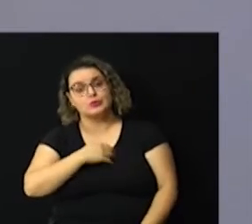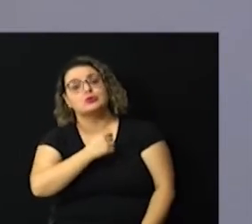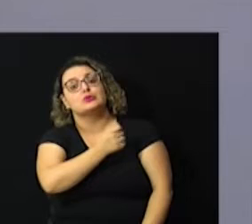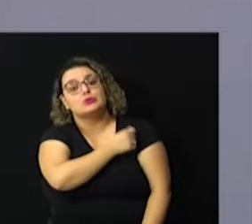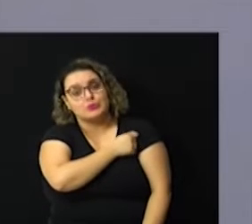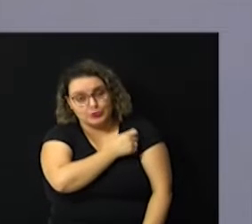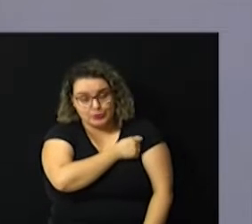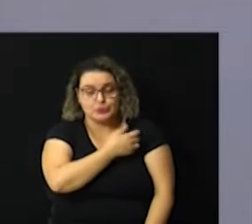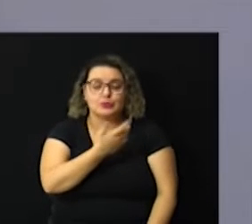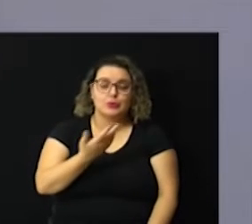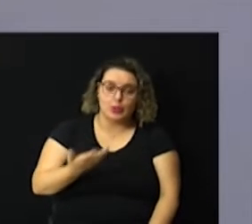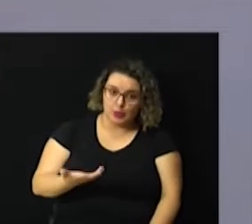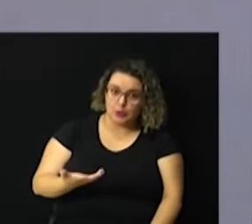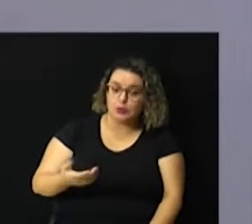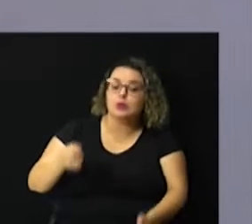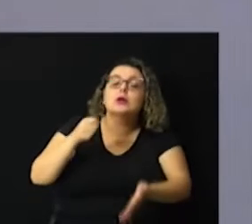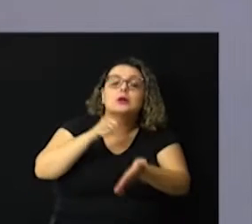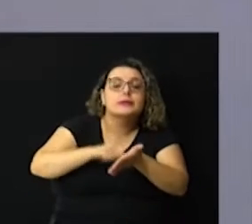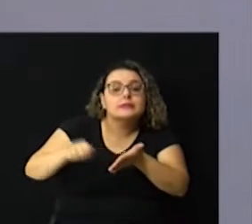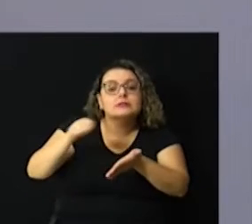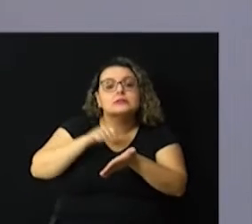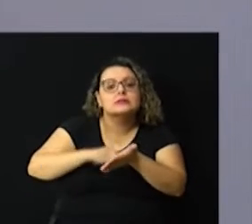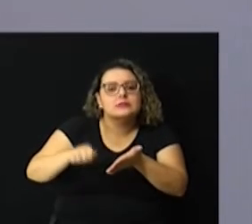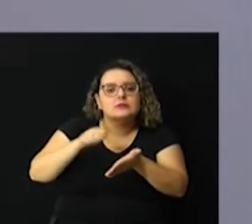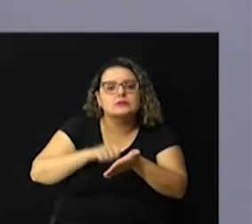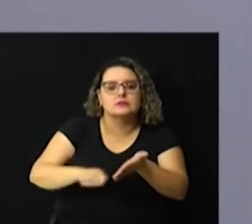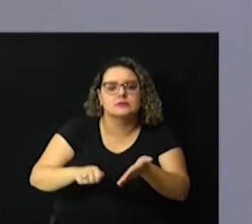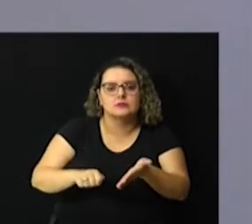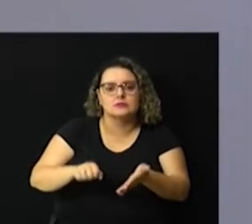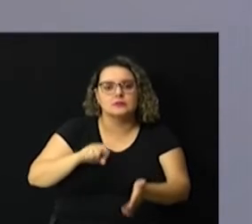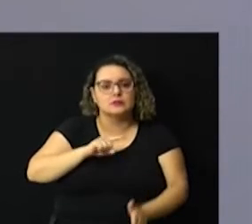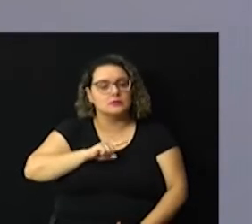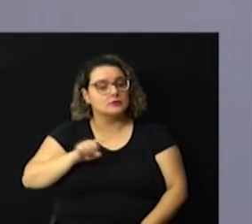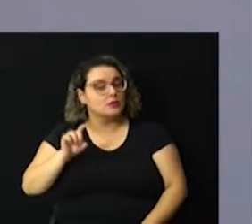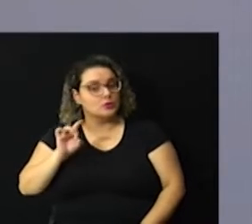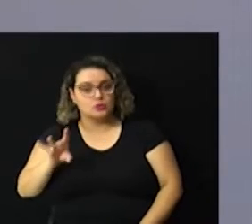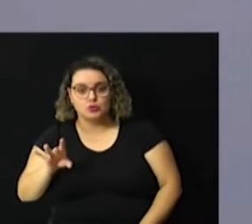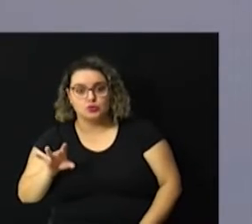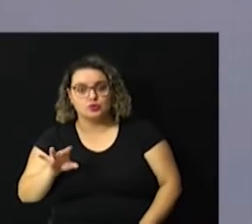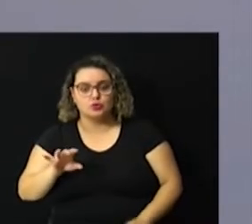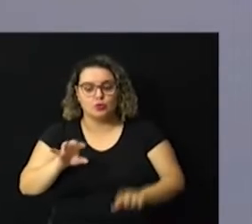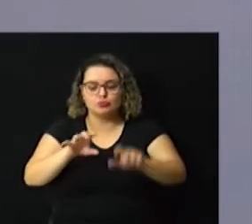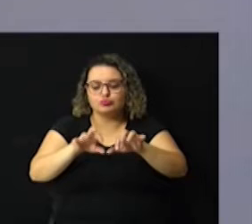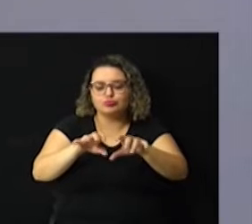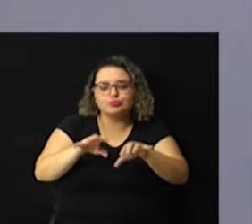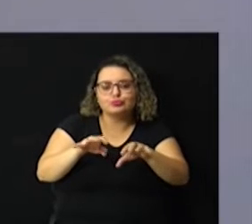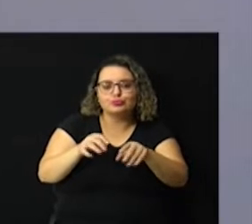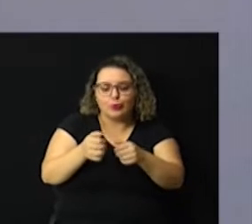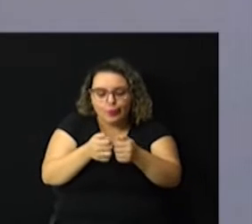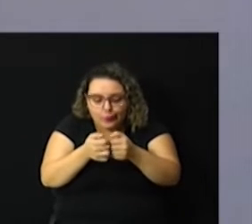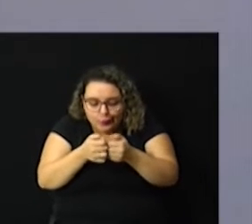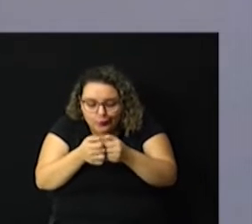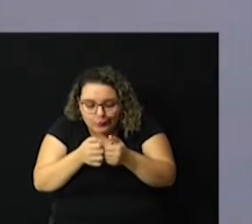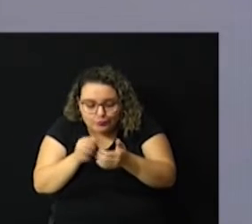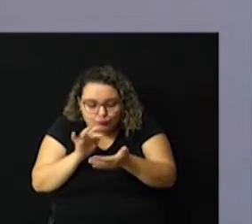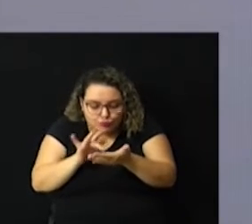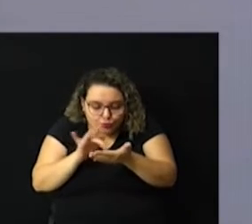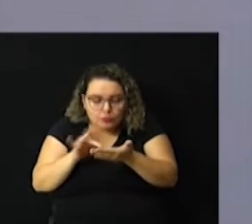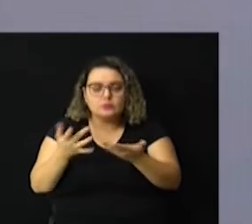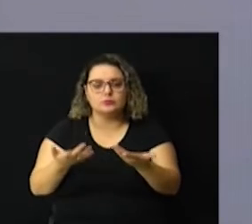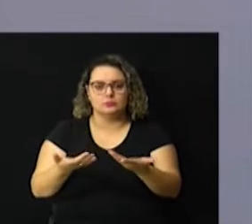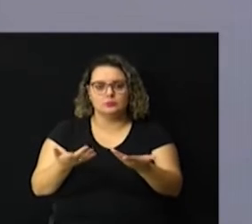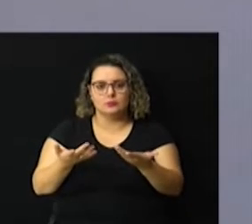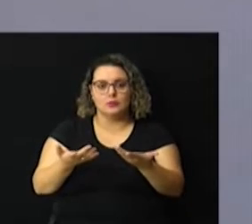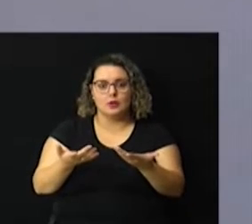que eles escrevessem, não só pelas telas, pelas teclas. E eu acredito muito